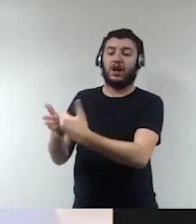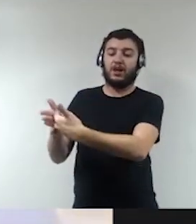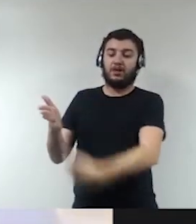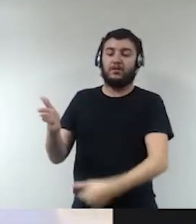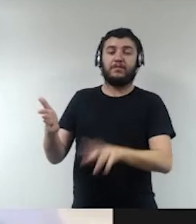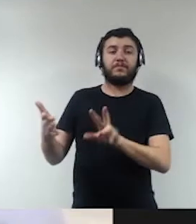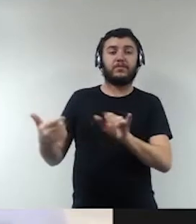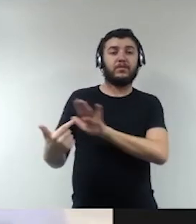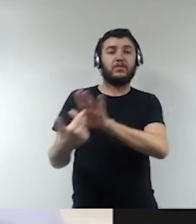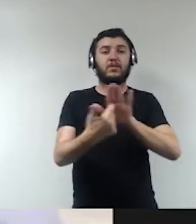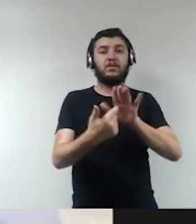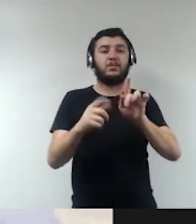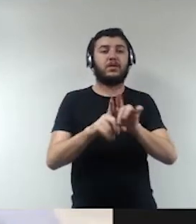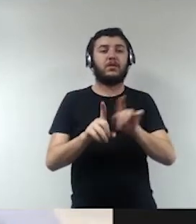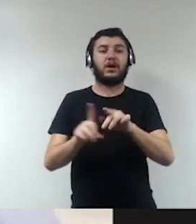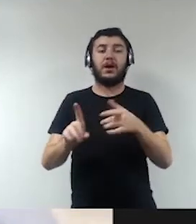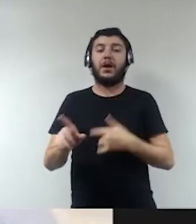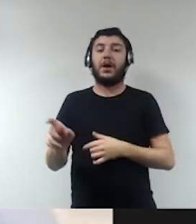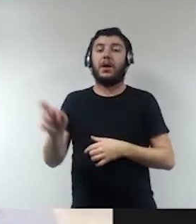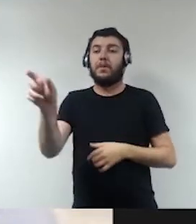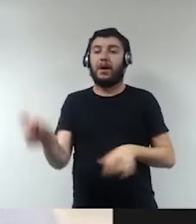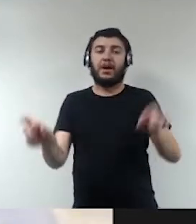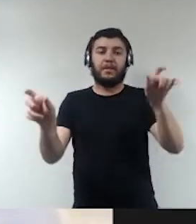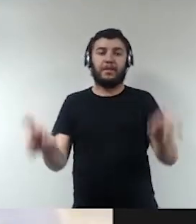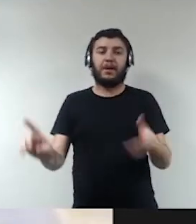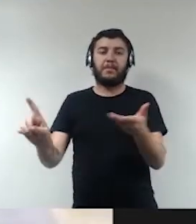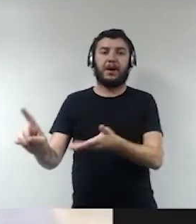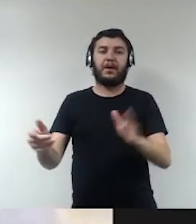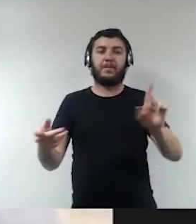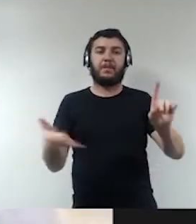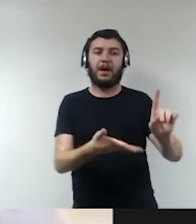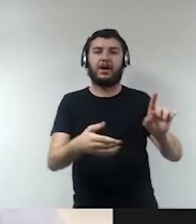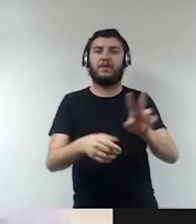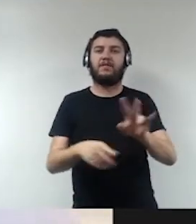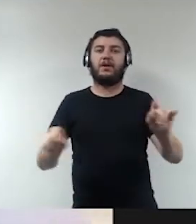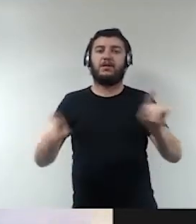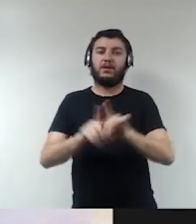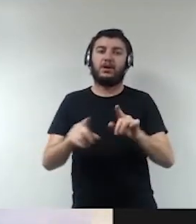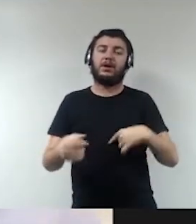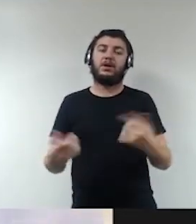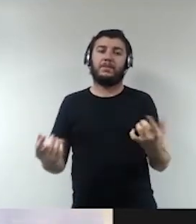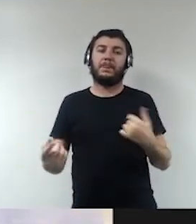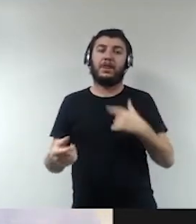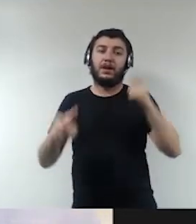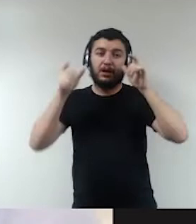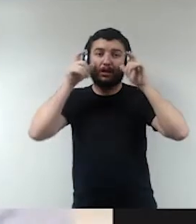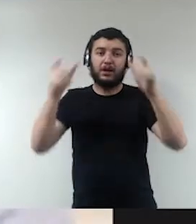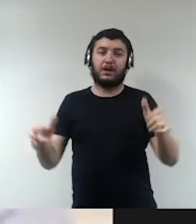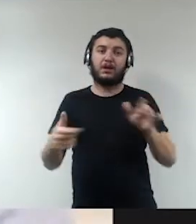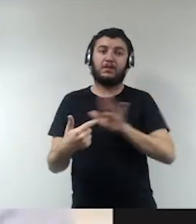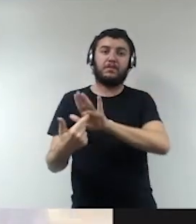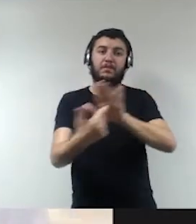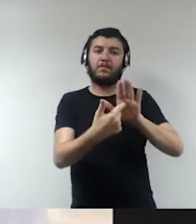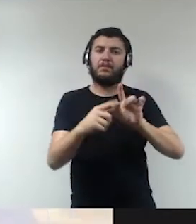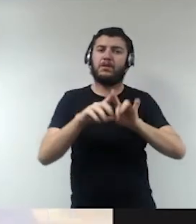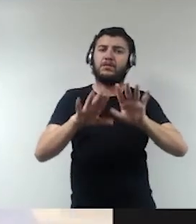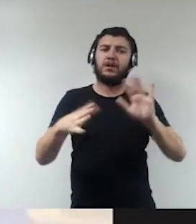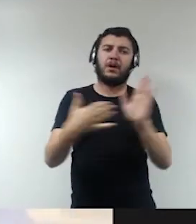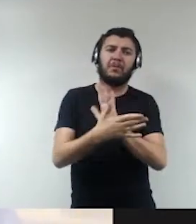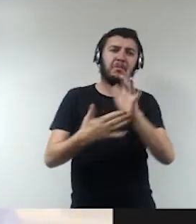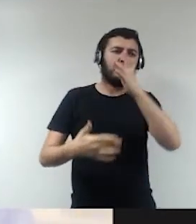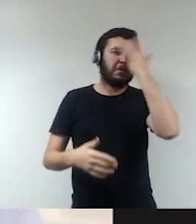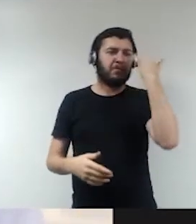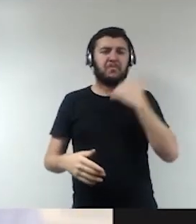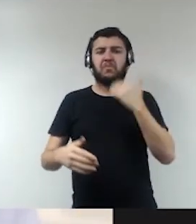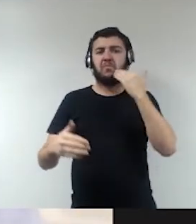diferença crucial, essa vontade é uma vontade que é carregada pelo princípio majoritário, ou seja, ainda que todos não concordem,